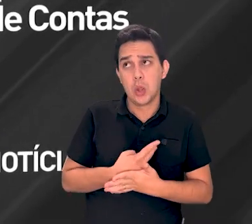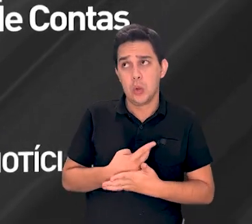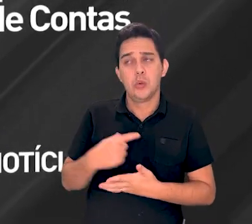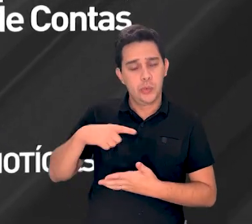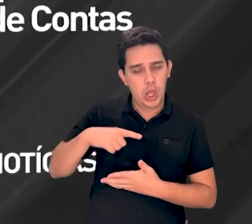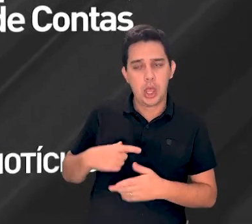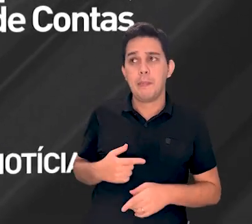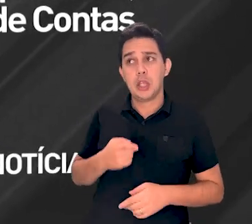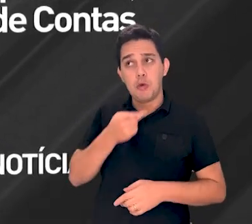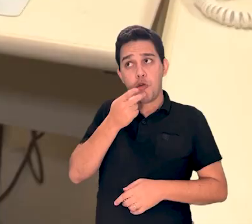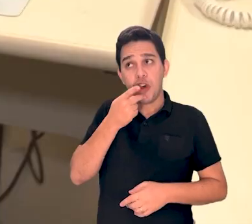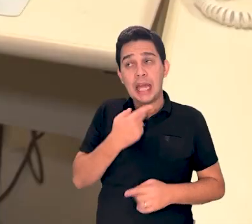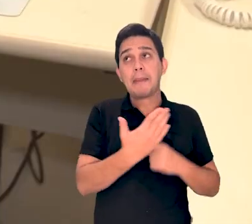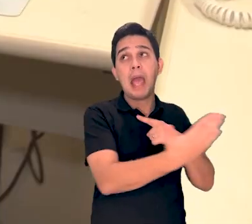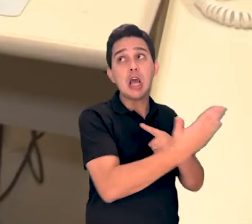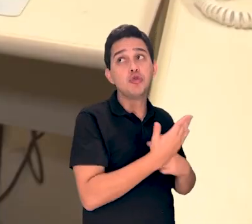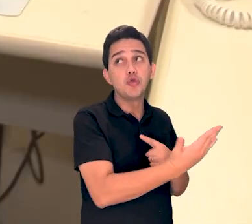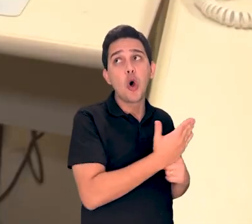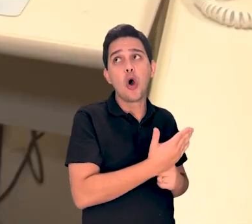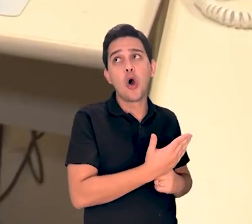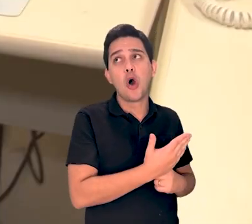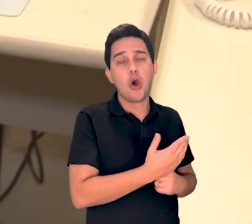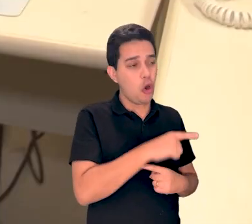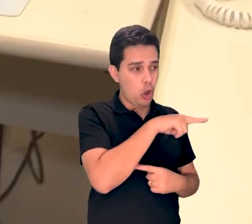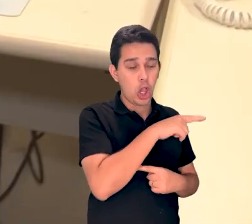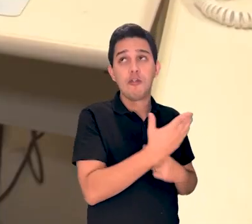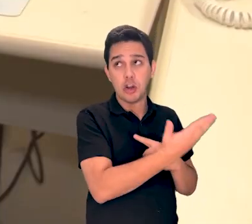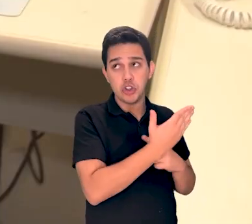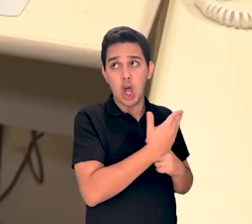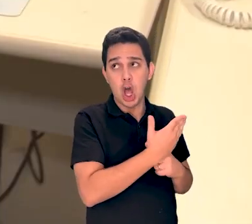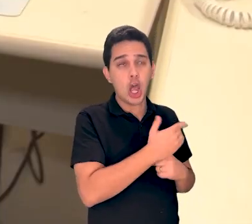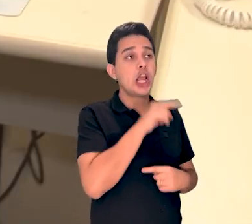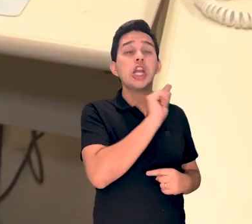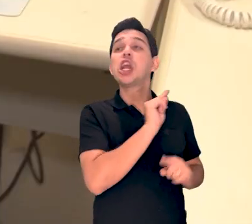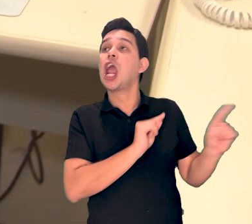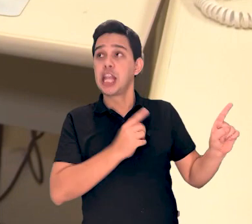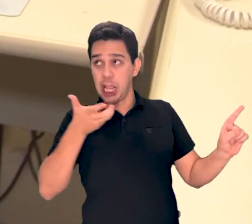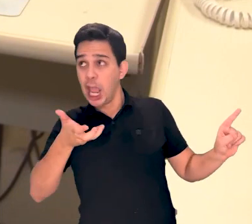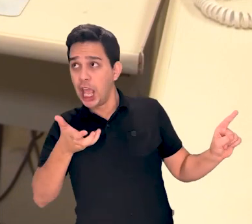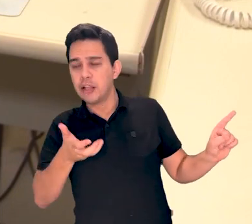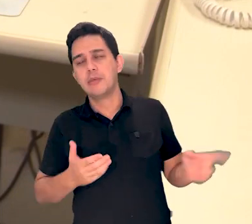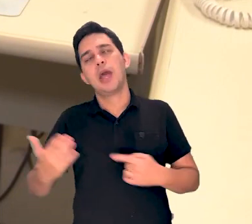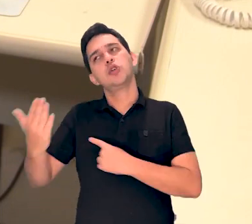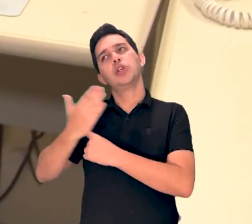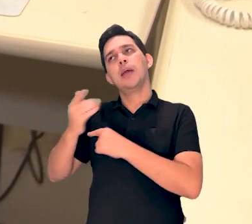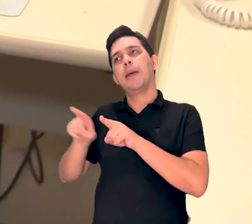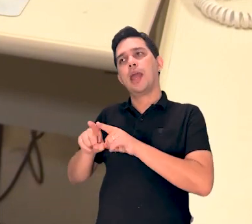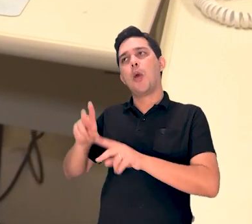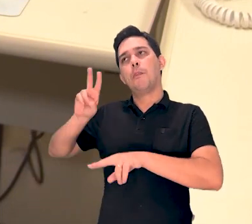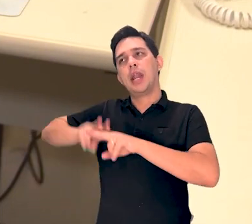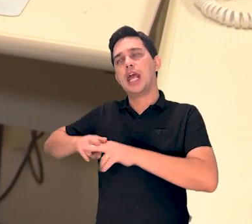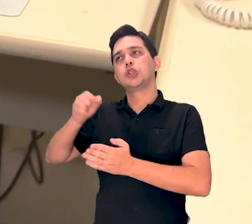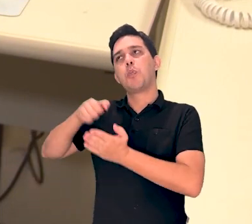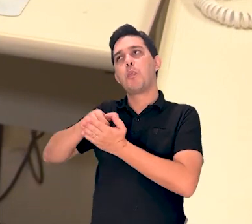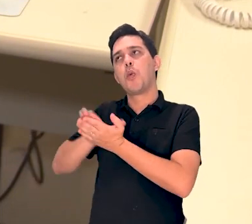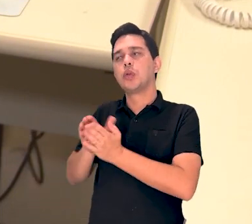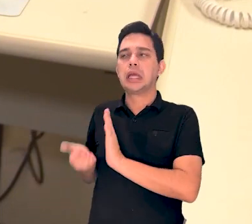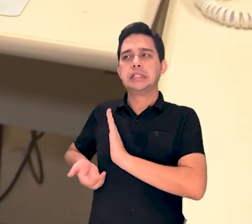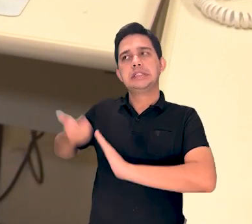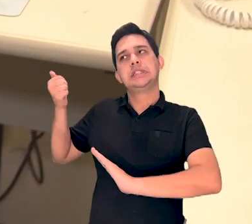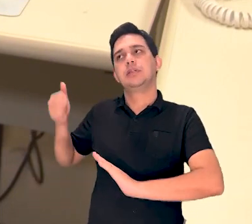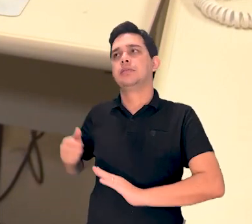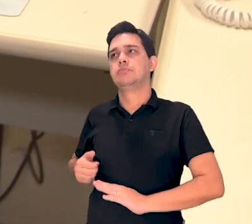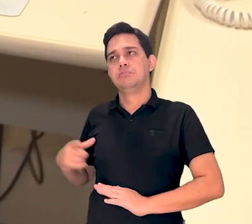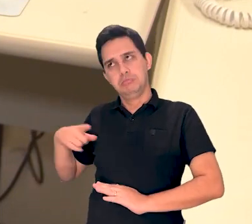ministério público né Que recebiam vantagens patrimoniais indevidos para favorecer os interesses dos o empresário de ônibus